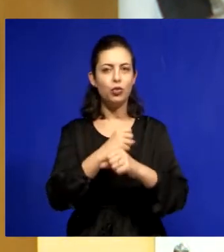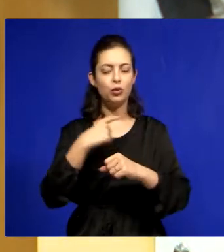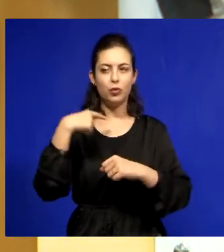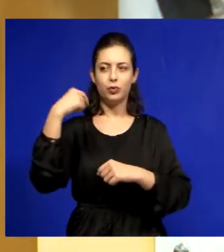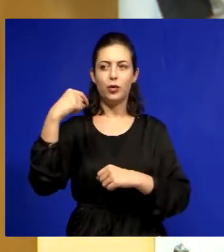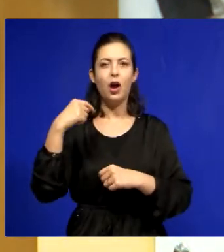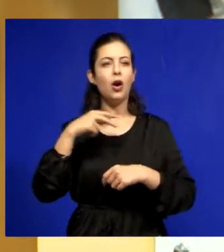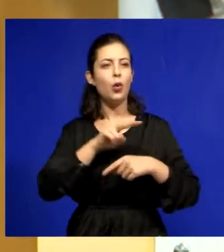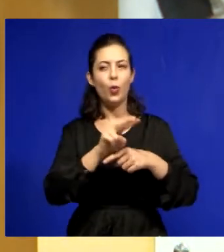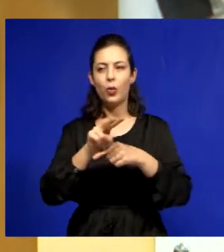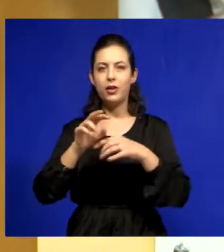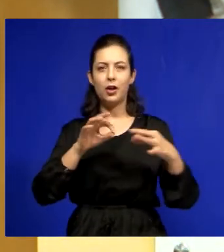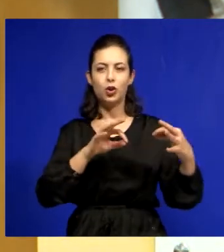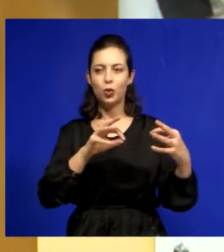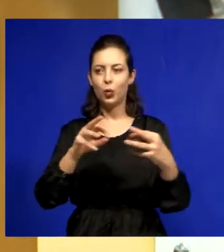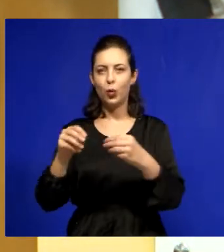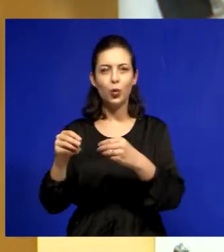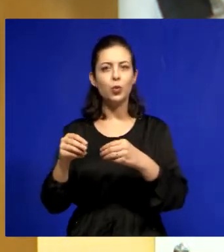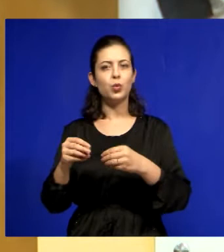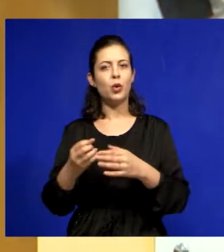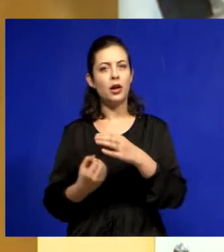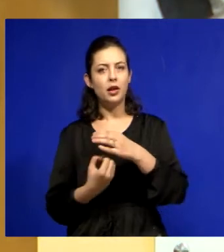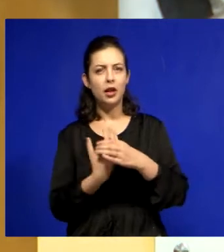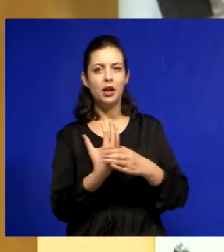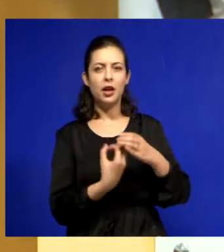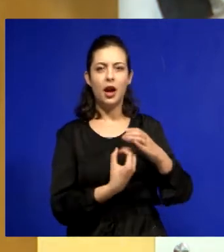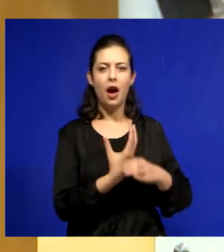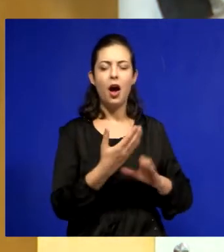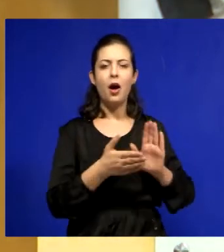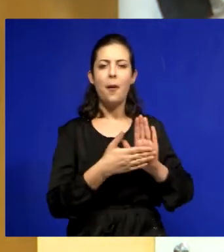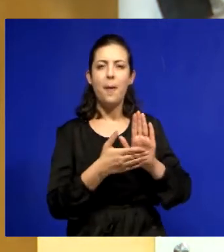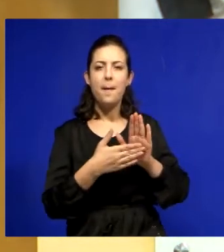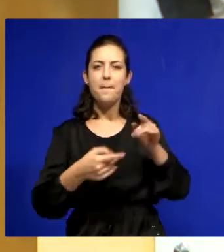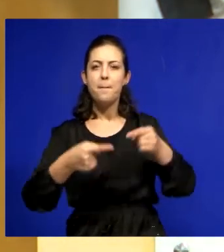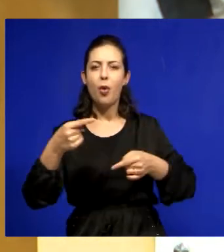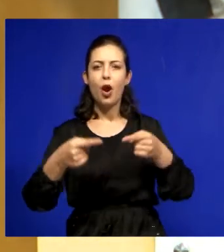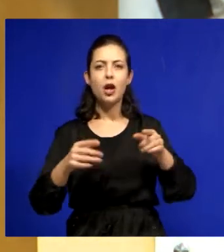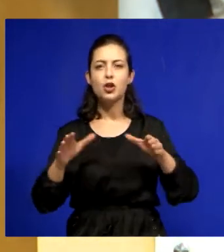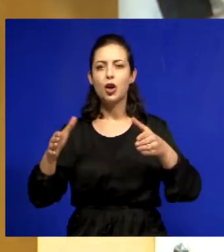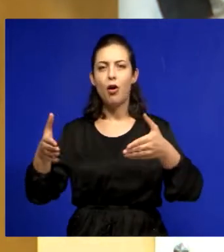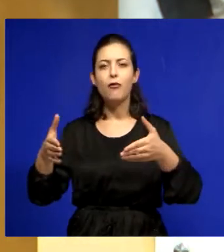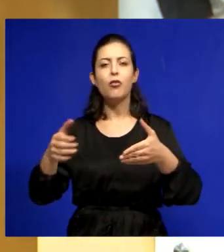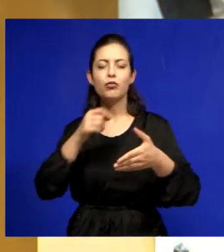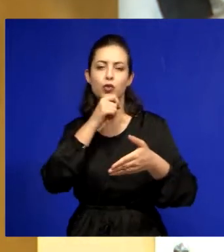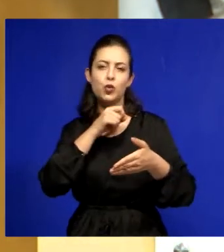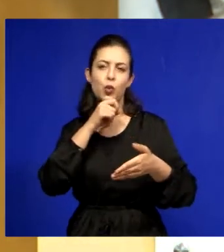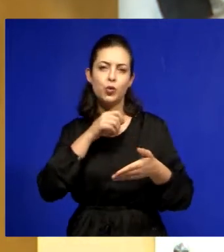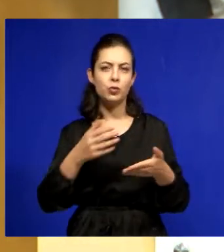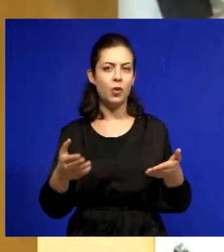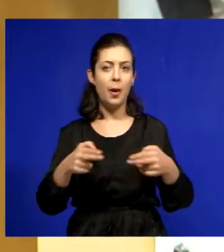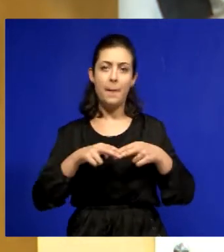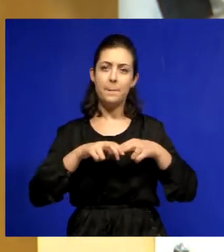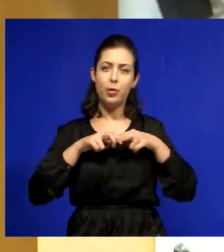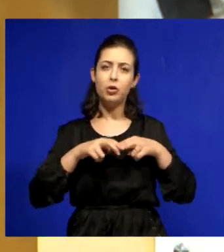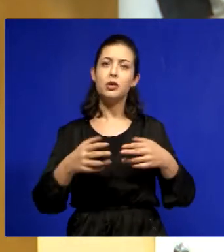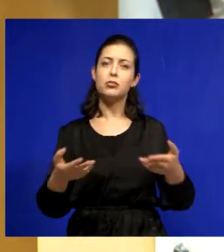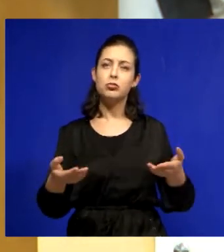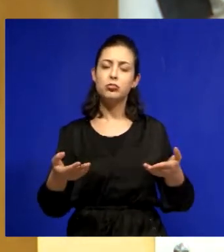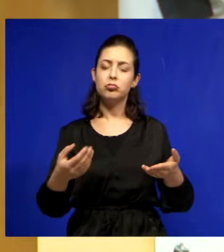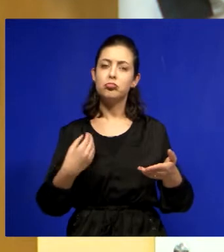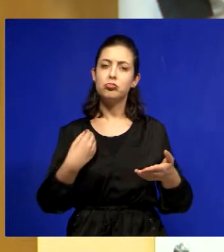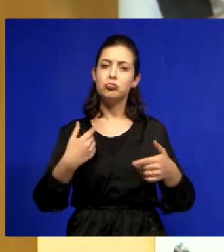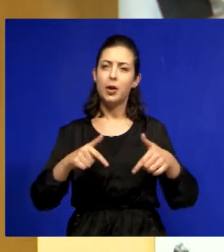cuidar e poder implementar uma política relacionada ao idoso é para isso que nós criamos